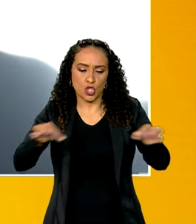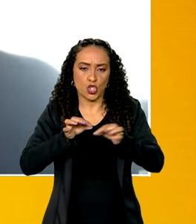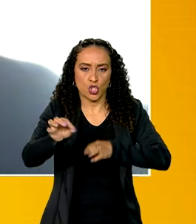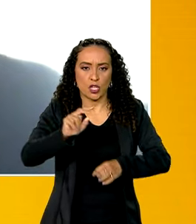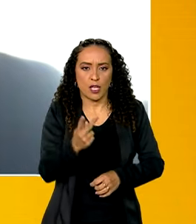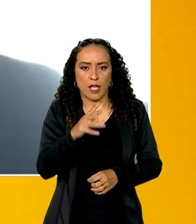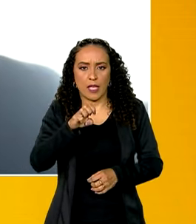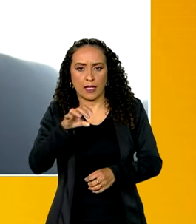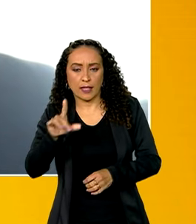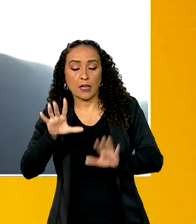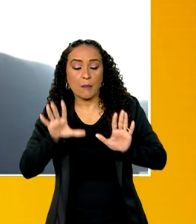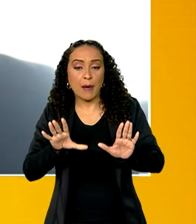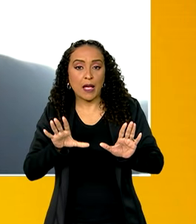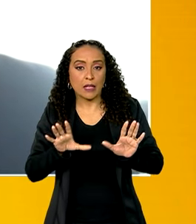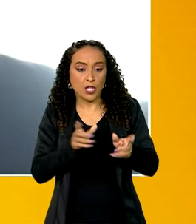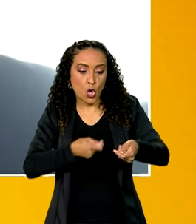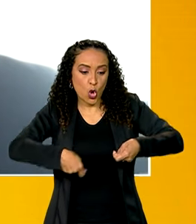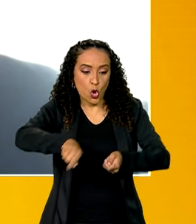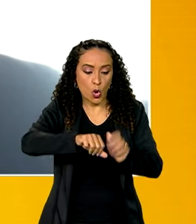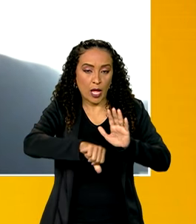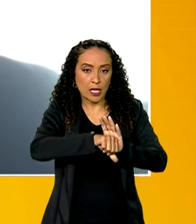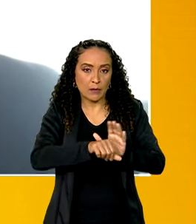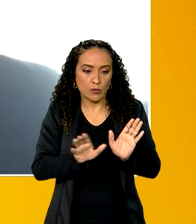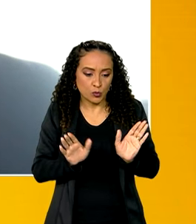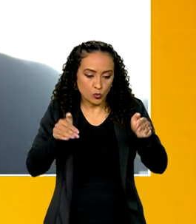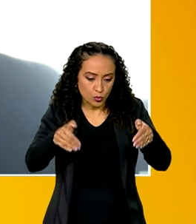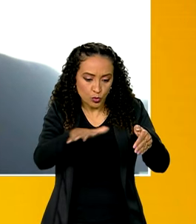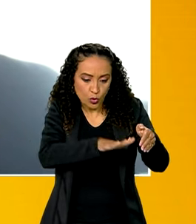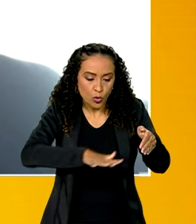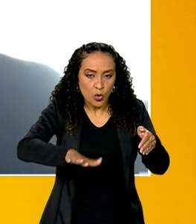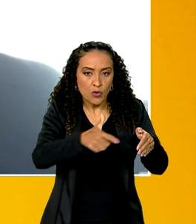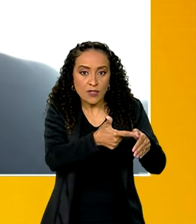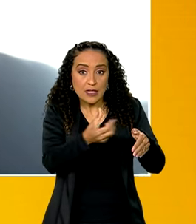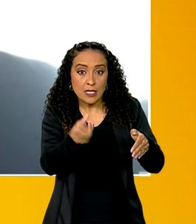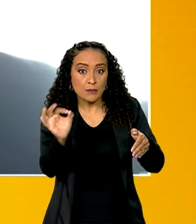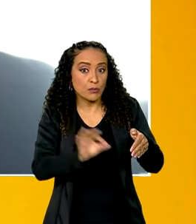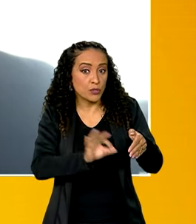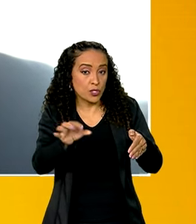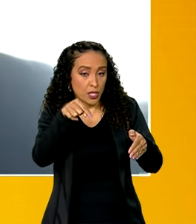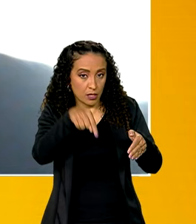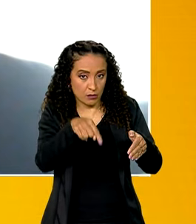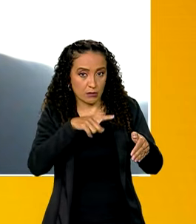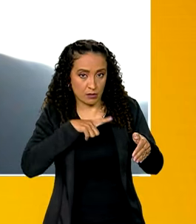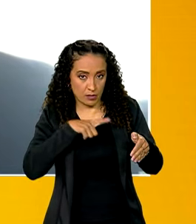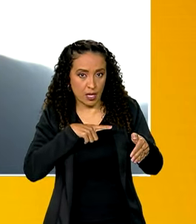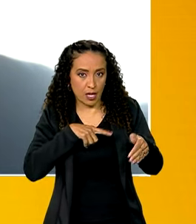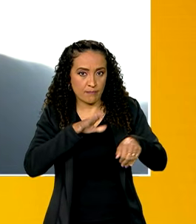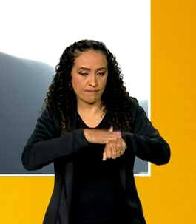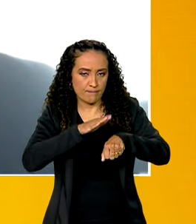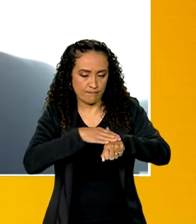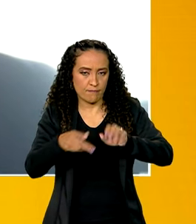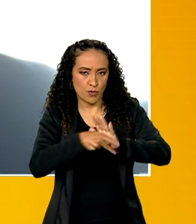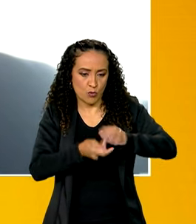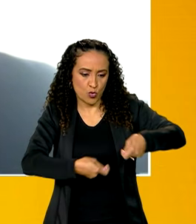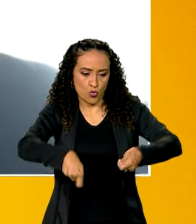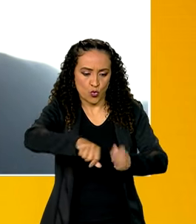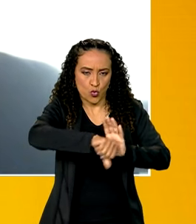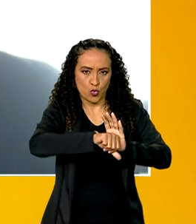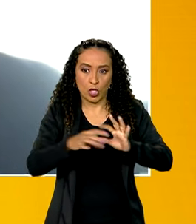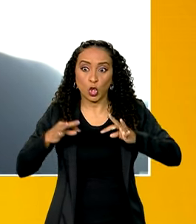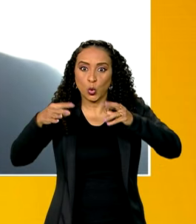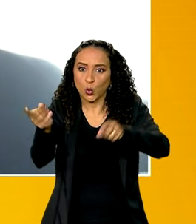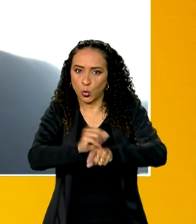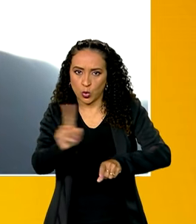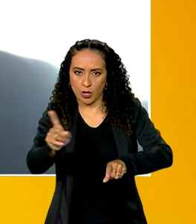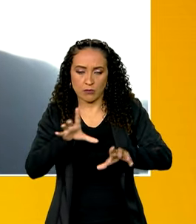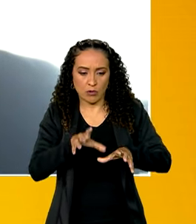garimpo, ela se concentra numa parte do território, em torno de 26% do território que tinha ação garimpeira, né? Não é em todo o território,